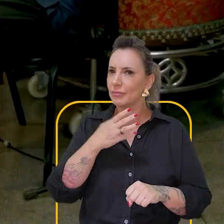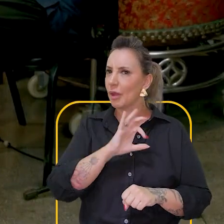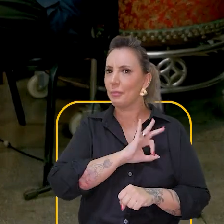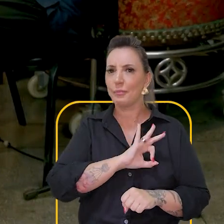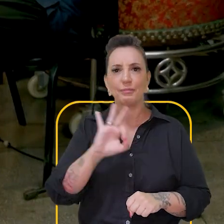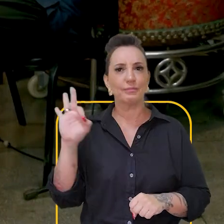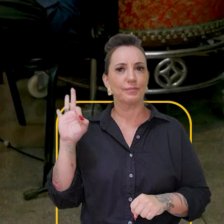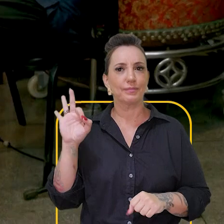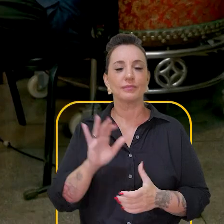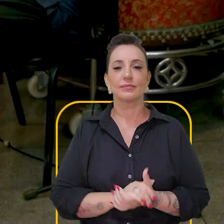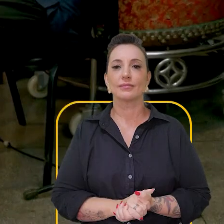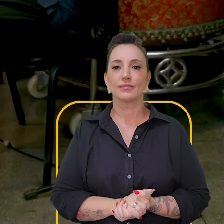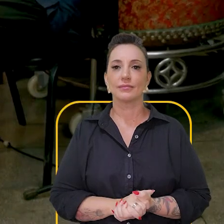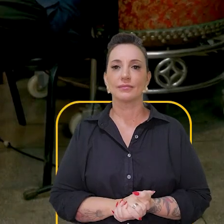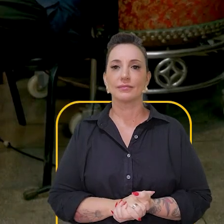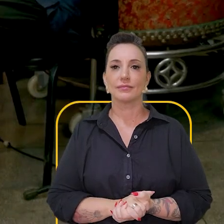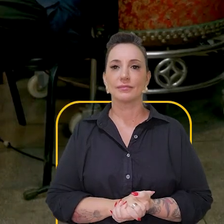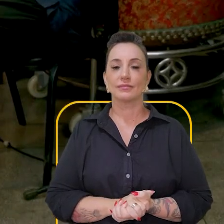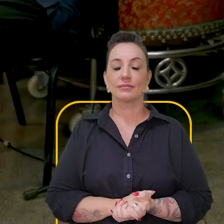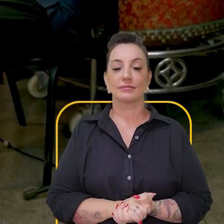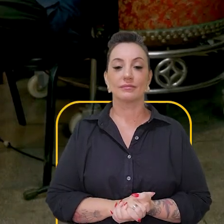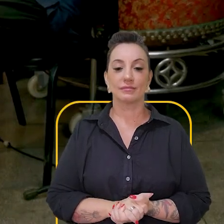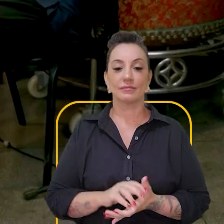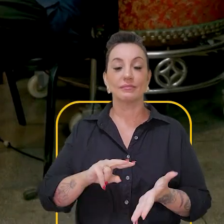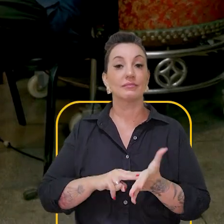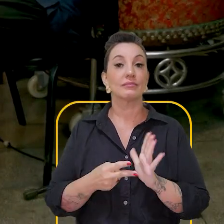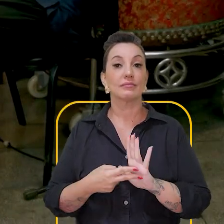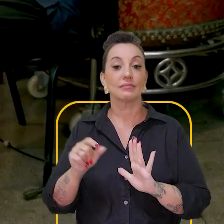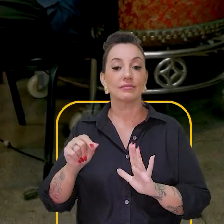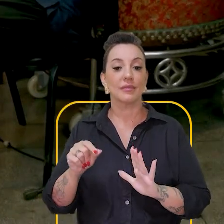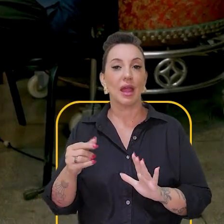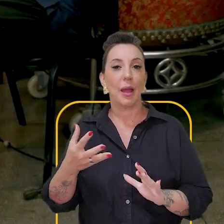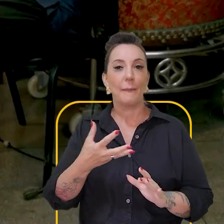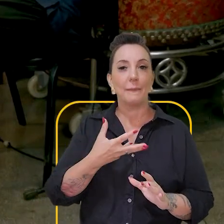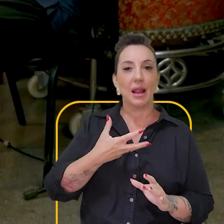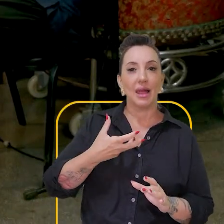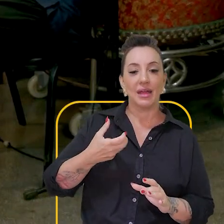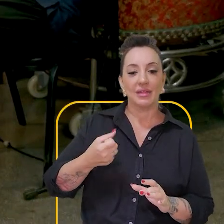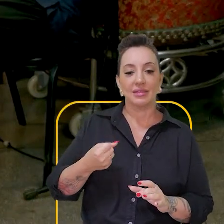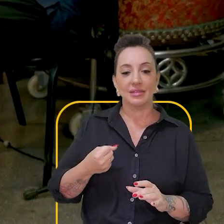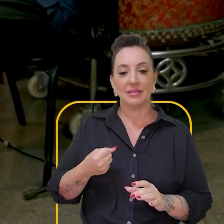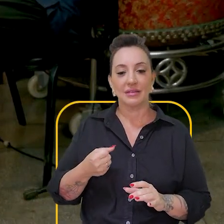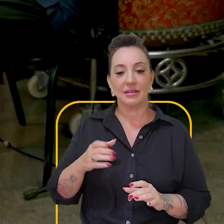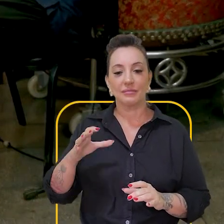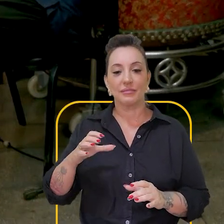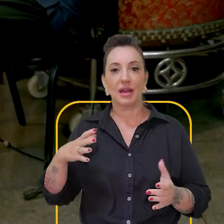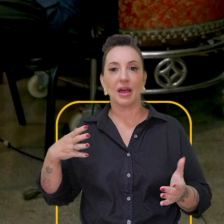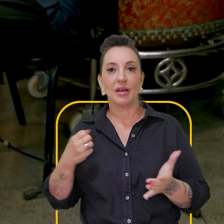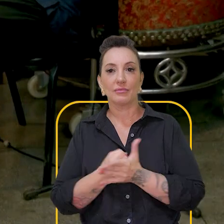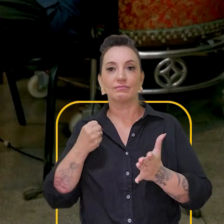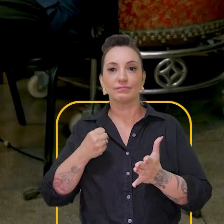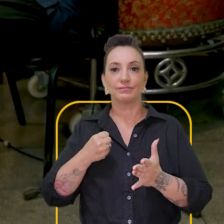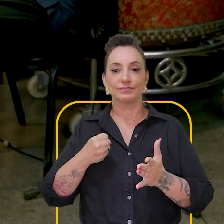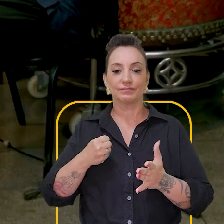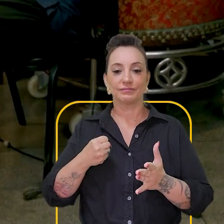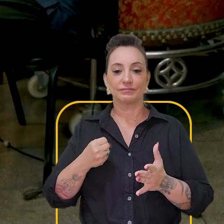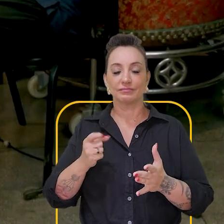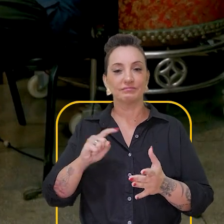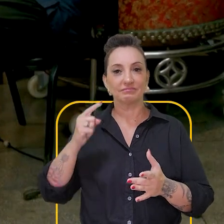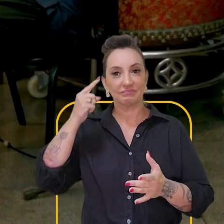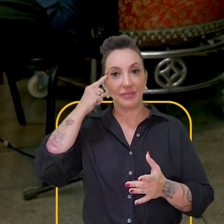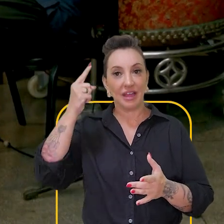pessoa num golpe inesperado num movimento inesperado aquela malandragem Sadia digamos assim então ele tinha um feeling pra coisa